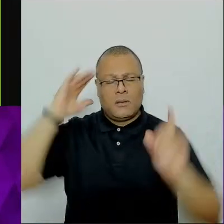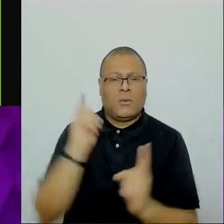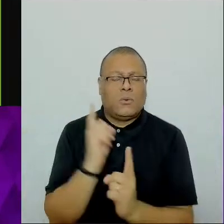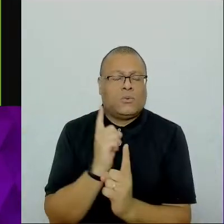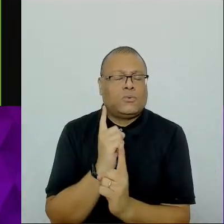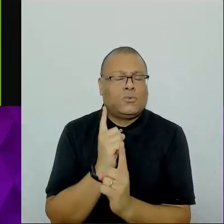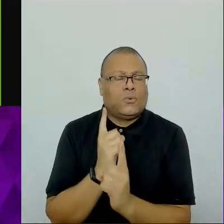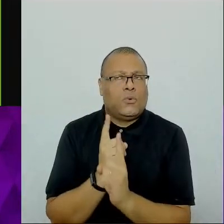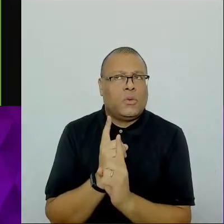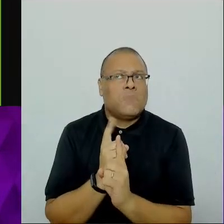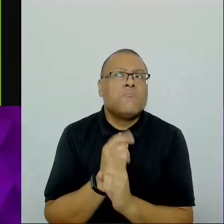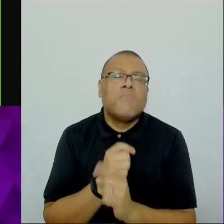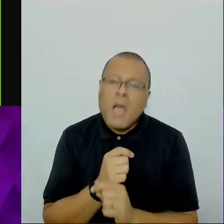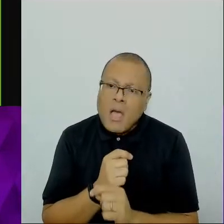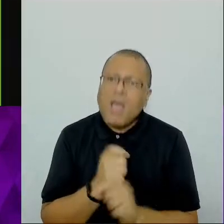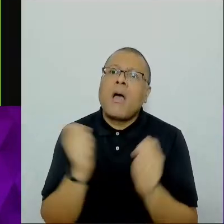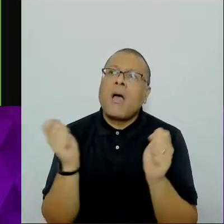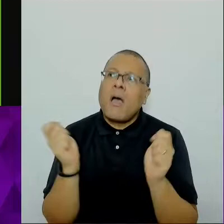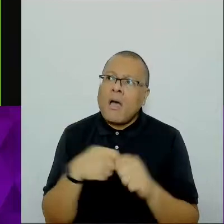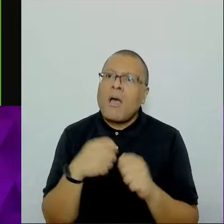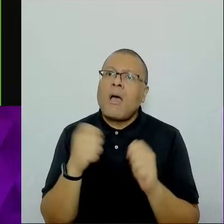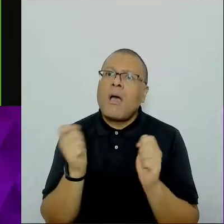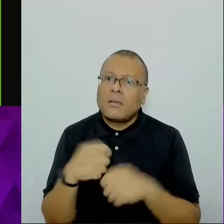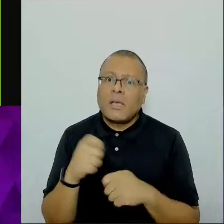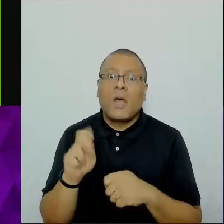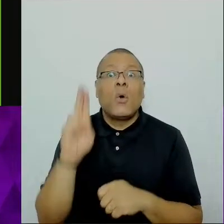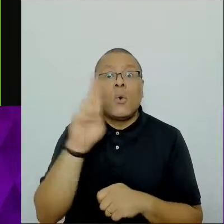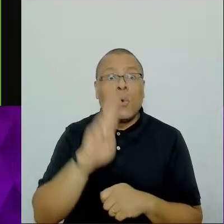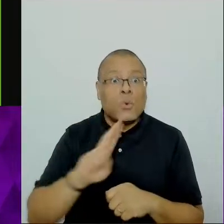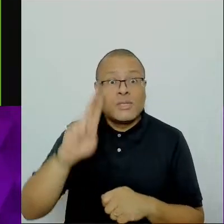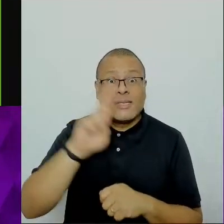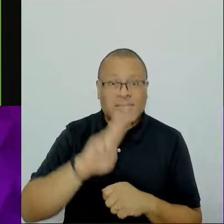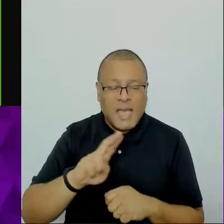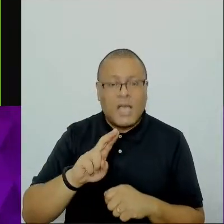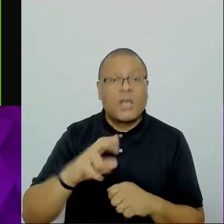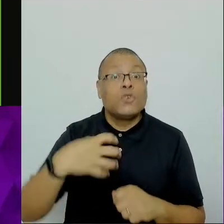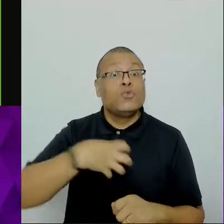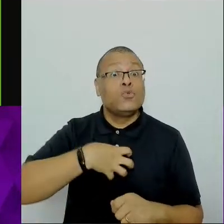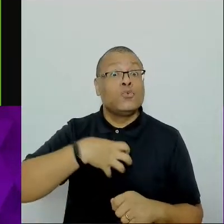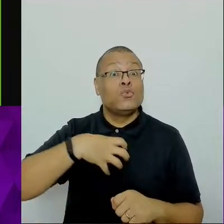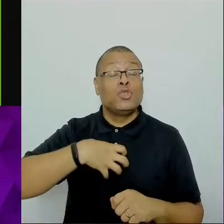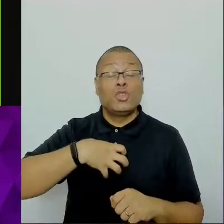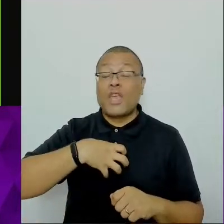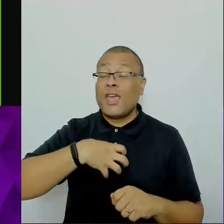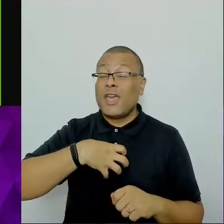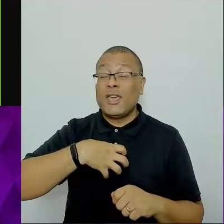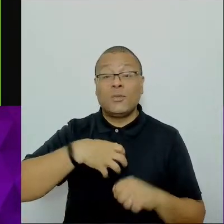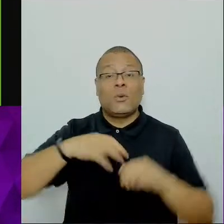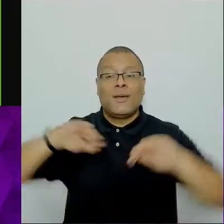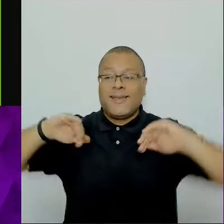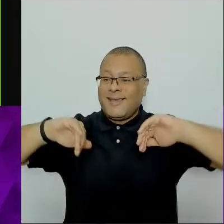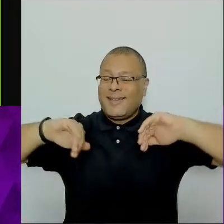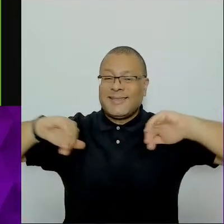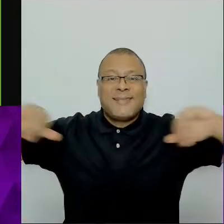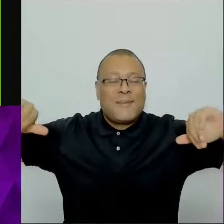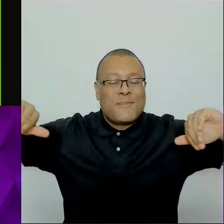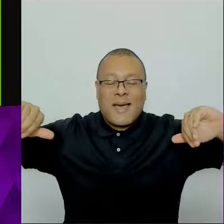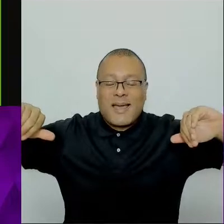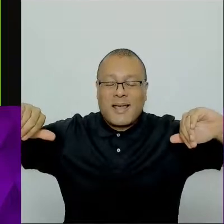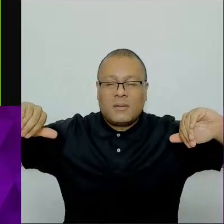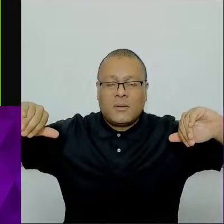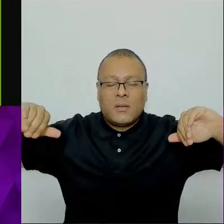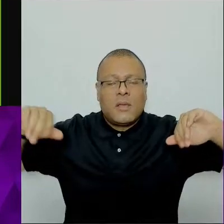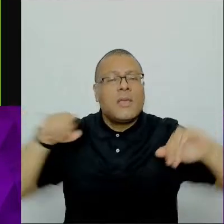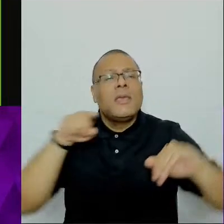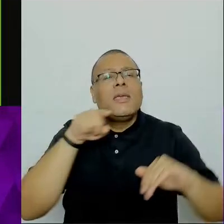vários benefícios de tratar a aplicação dessa forma agnóstica, né, a esses atores externos. E ao invés